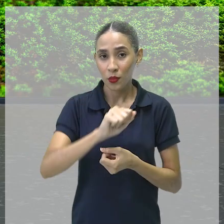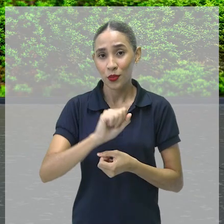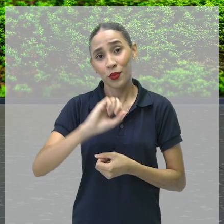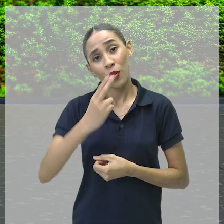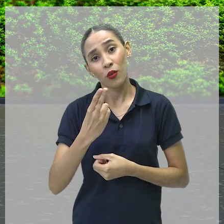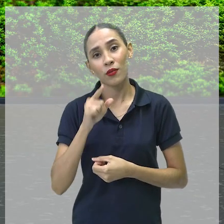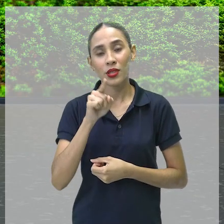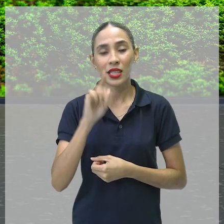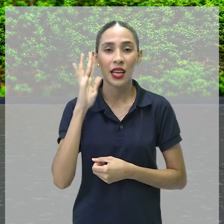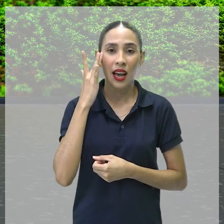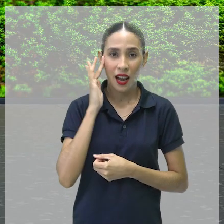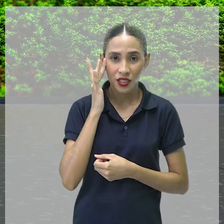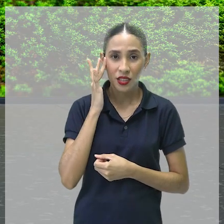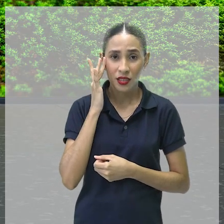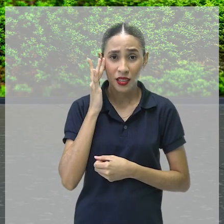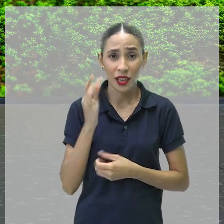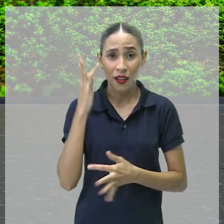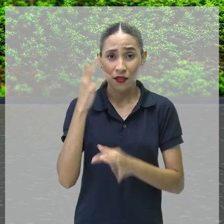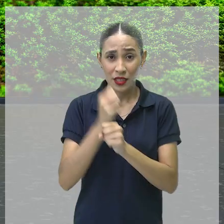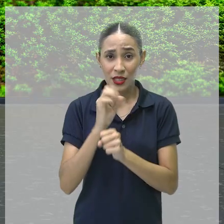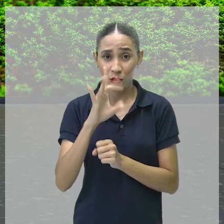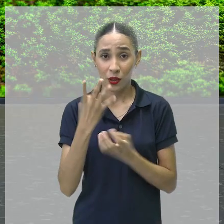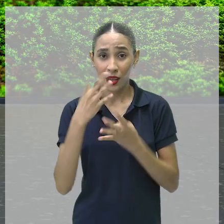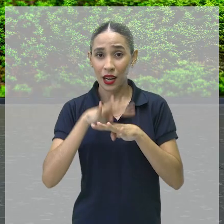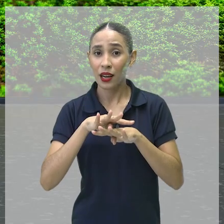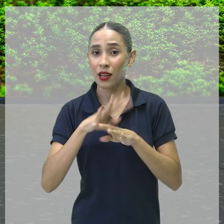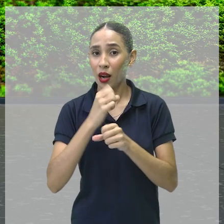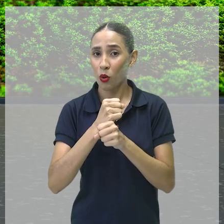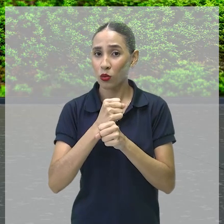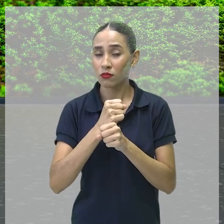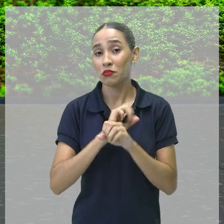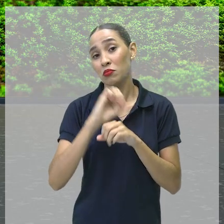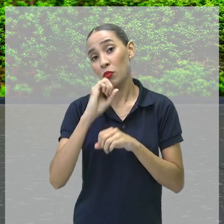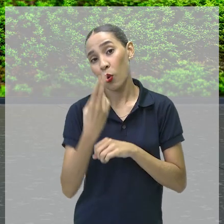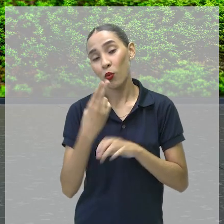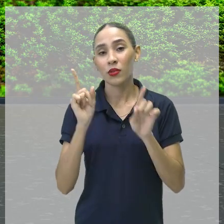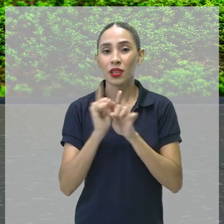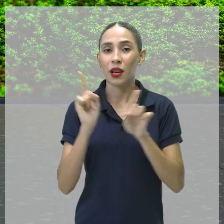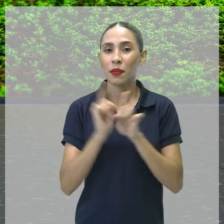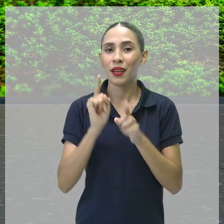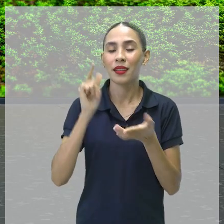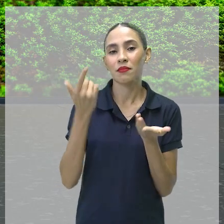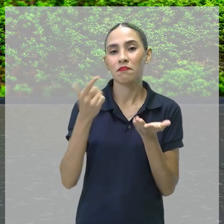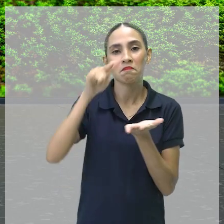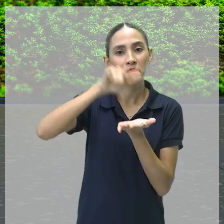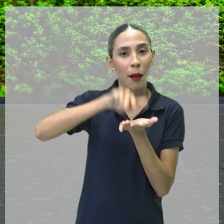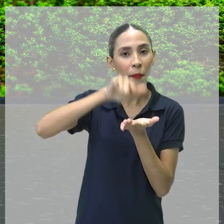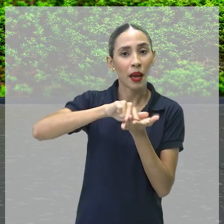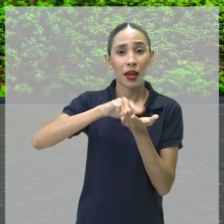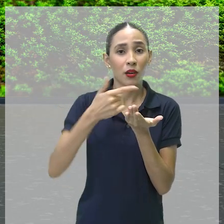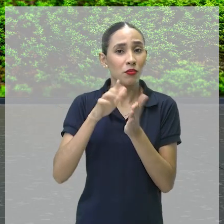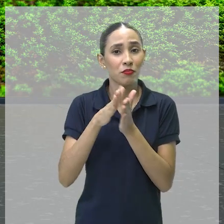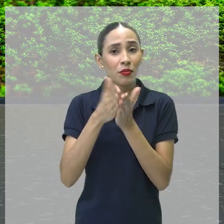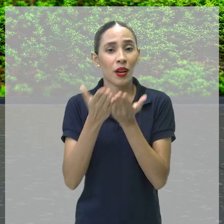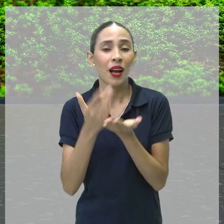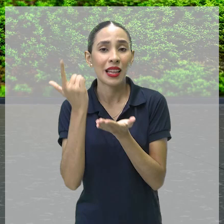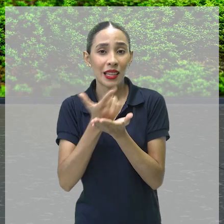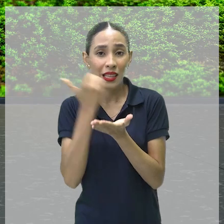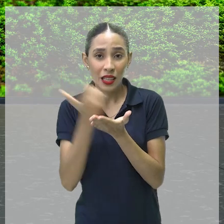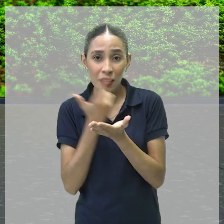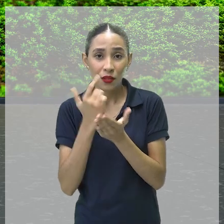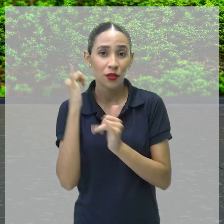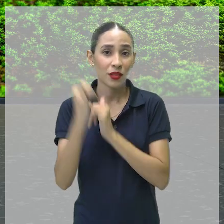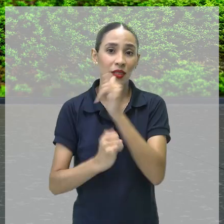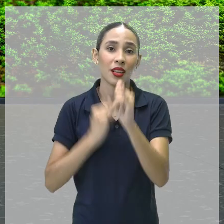Ou vocês acham que a física só é para cálculos? Ou a física só está no caderno, na